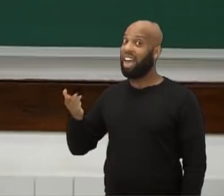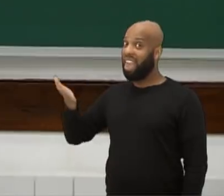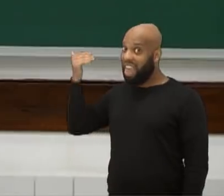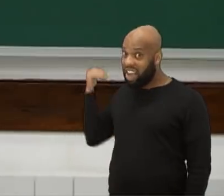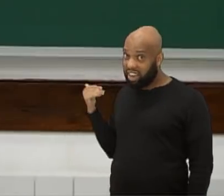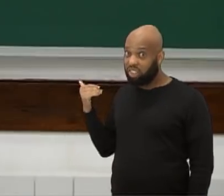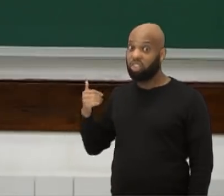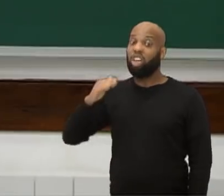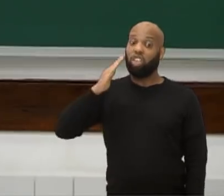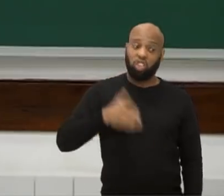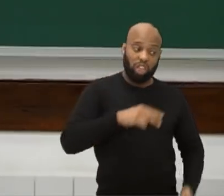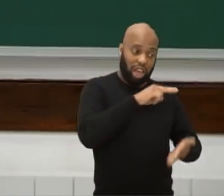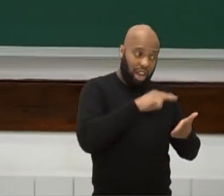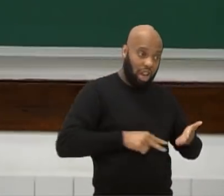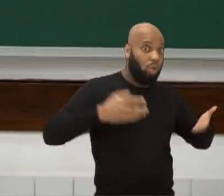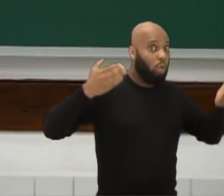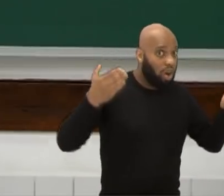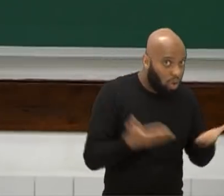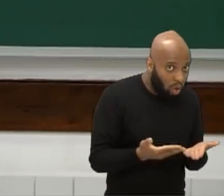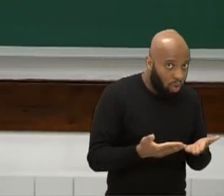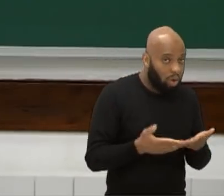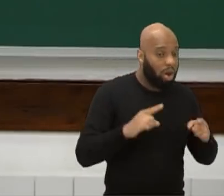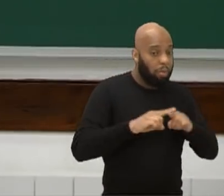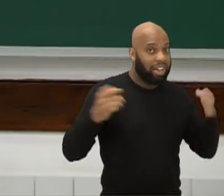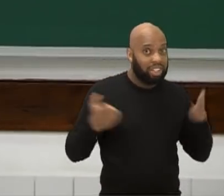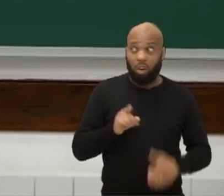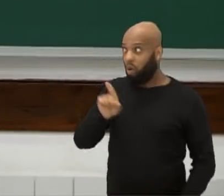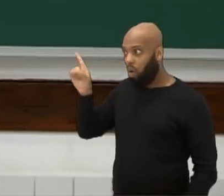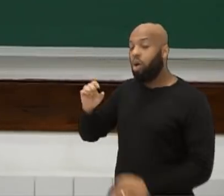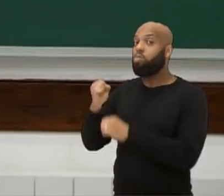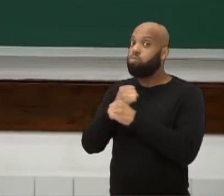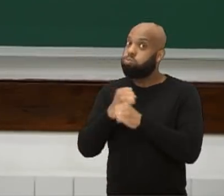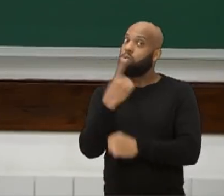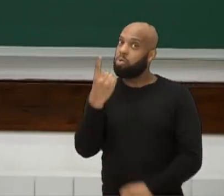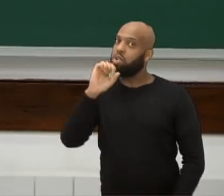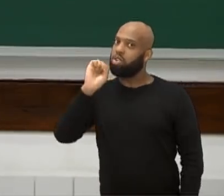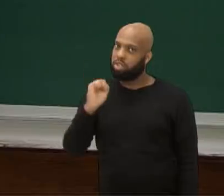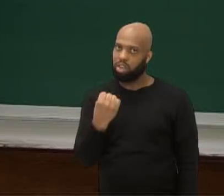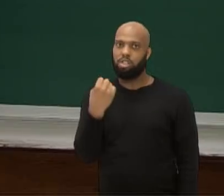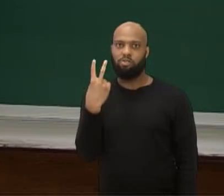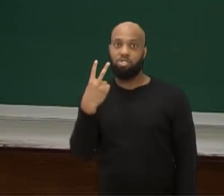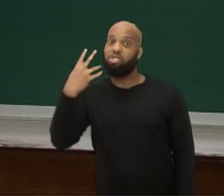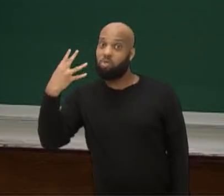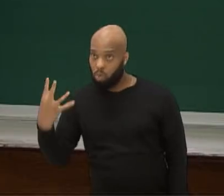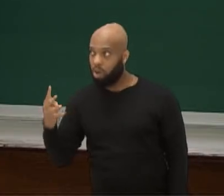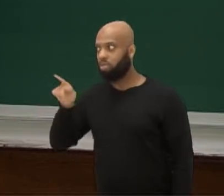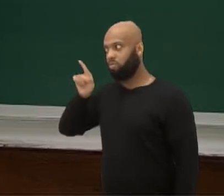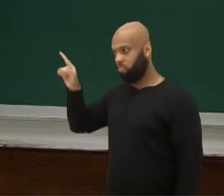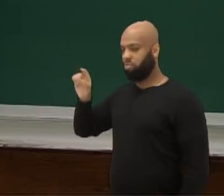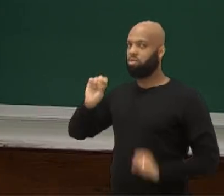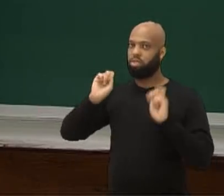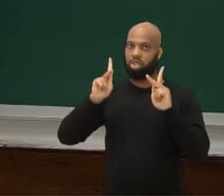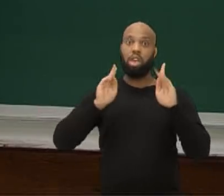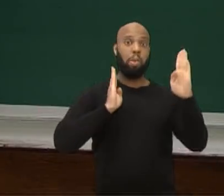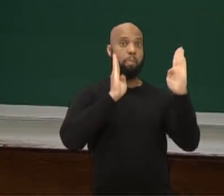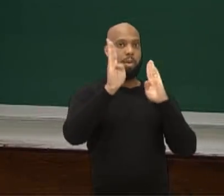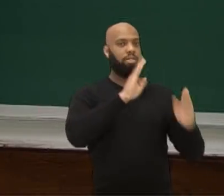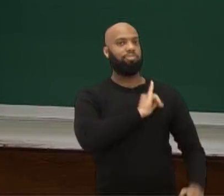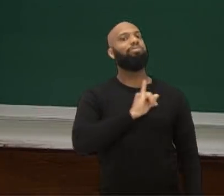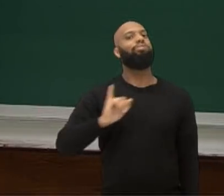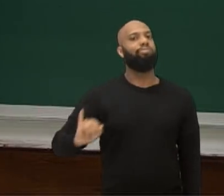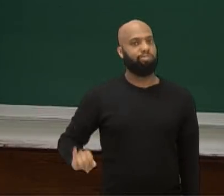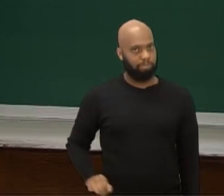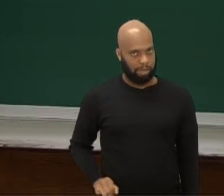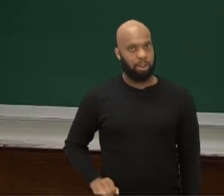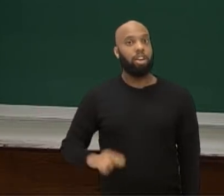da Constituição atual. Agora vamos ler um trecho da Constituição de 1824, do período imperial